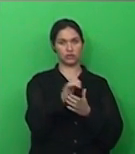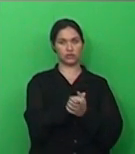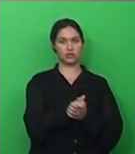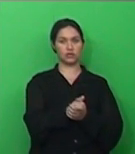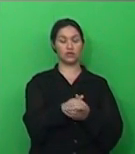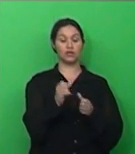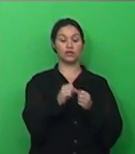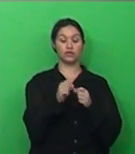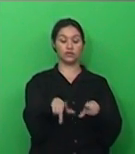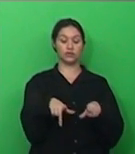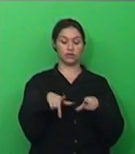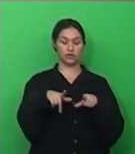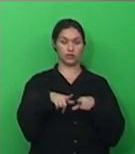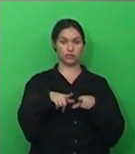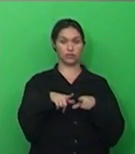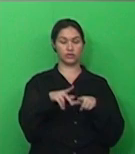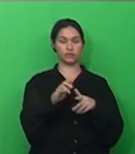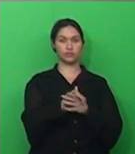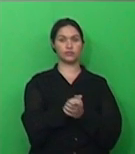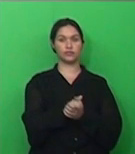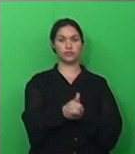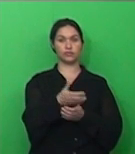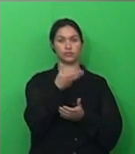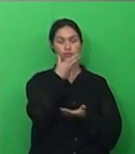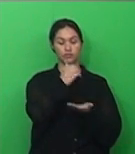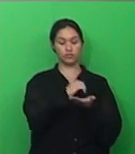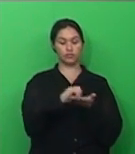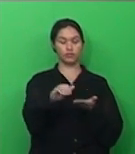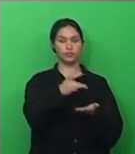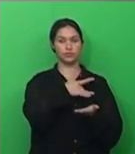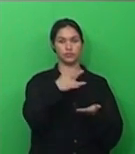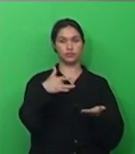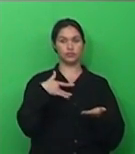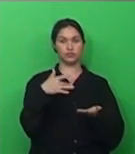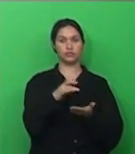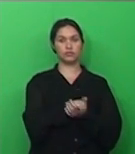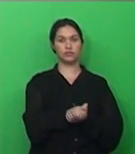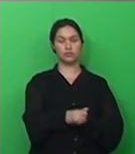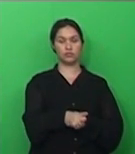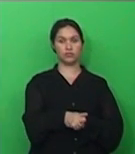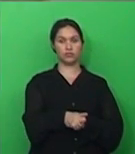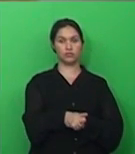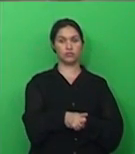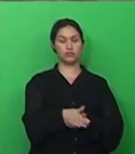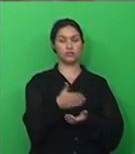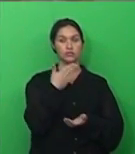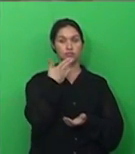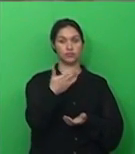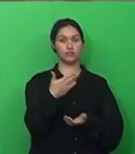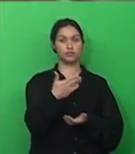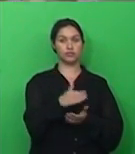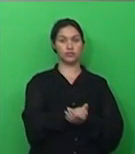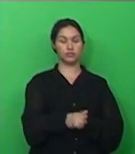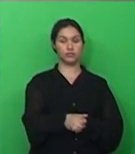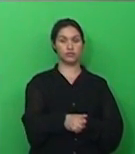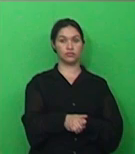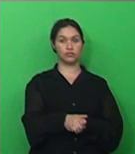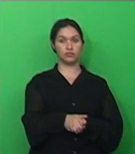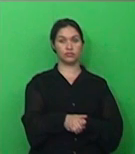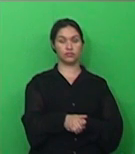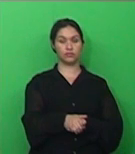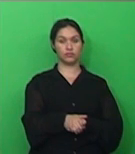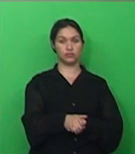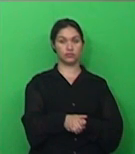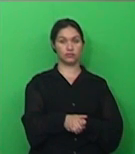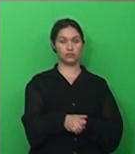fiz um requerimento à Secretaria de Saúde, pedindo, e tinha solucionado em parte, para, em vez de